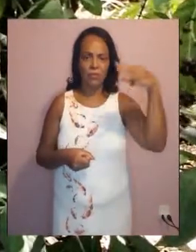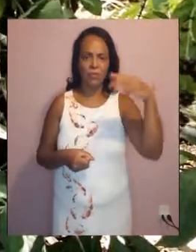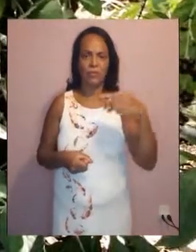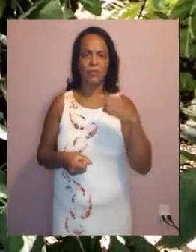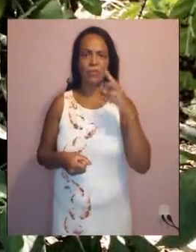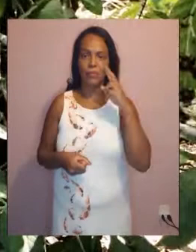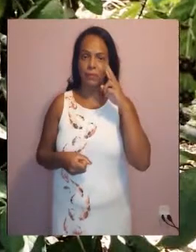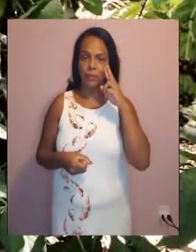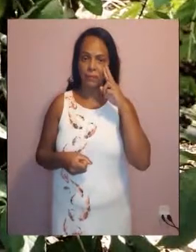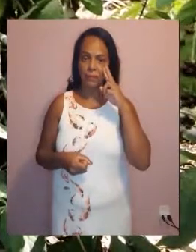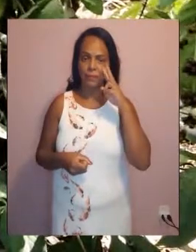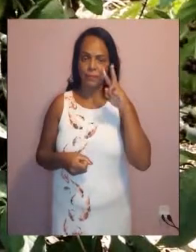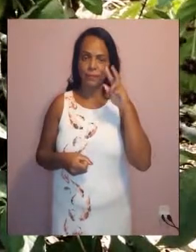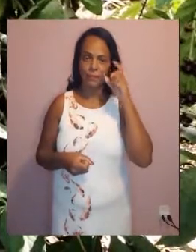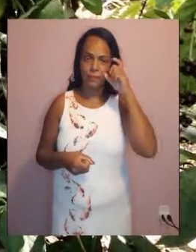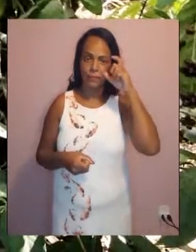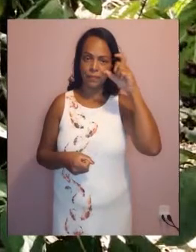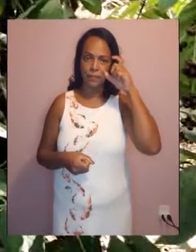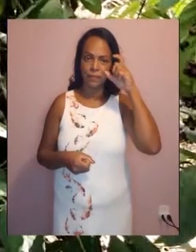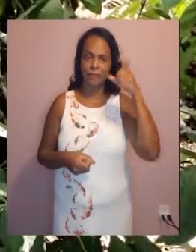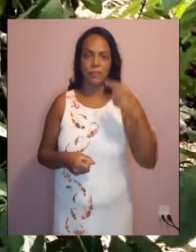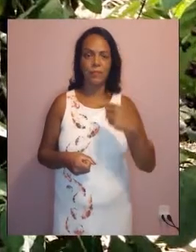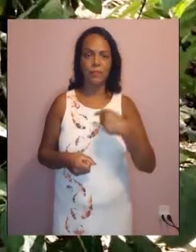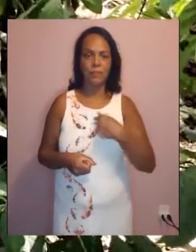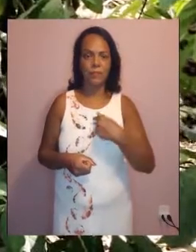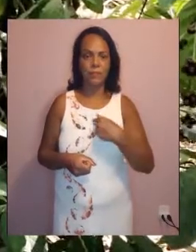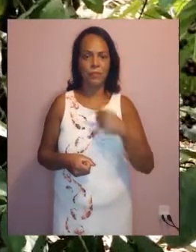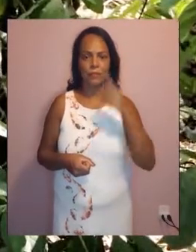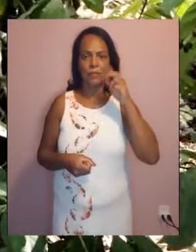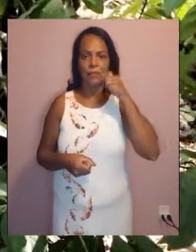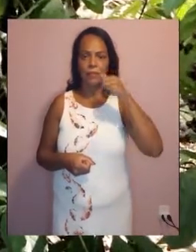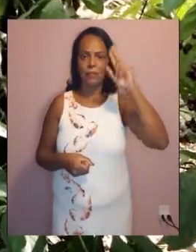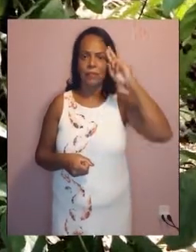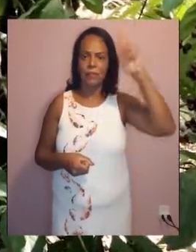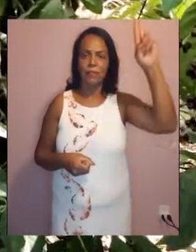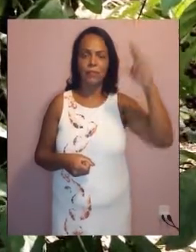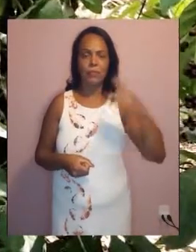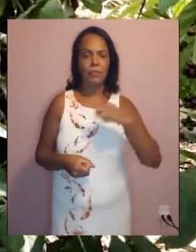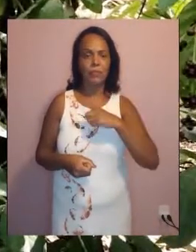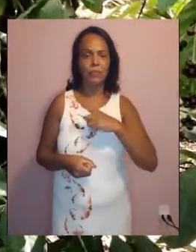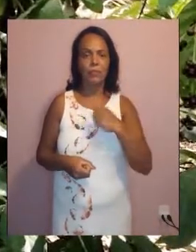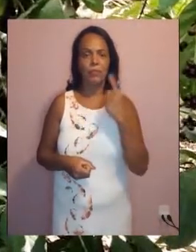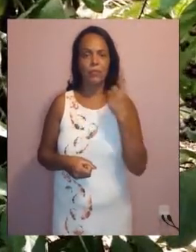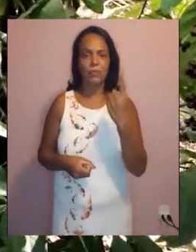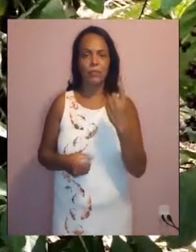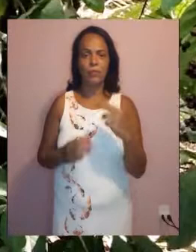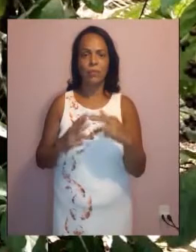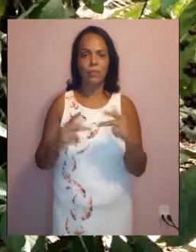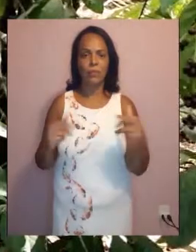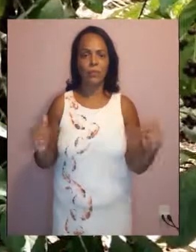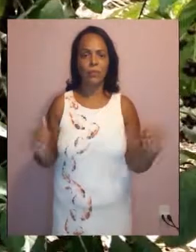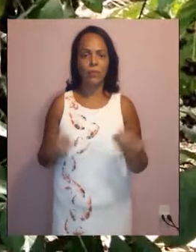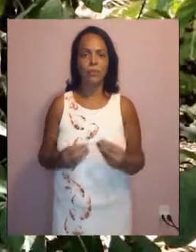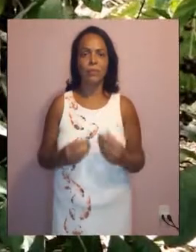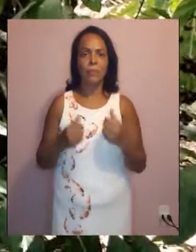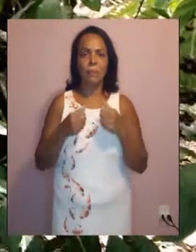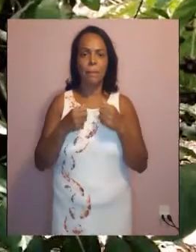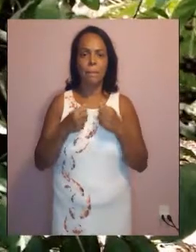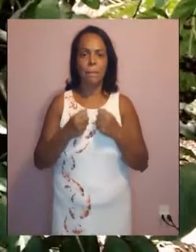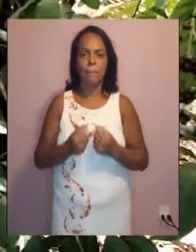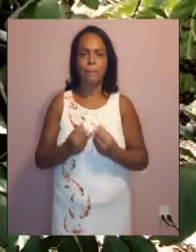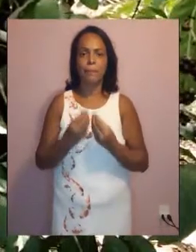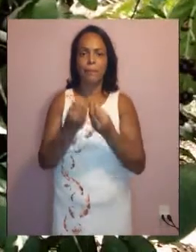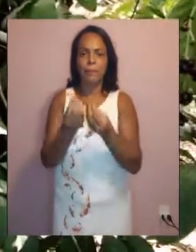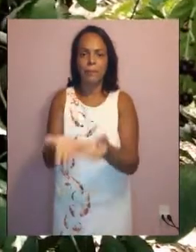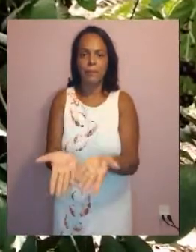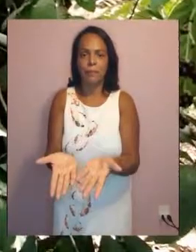8 dias em dieta. Aí sim, depois dos 8